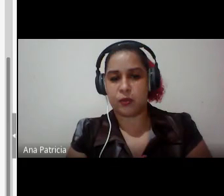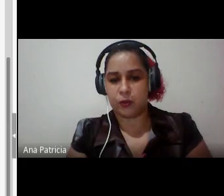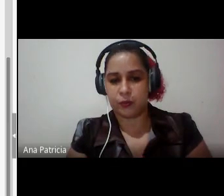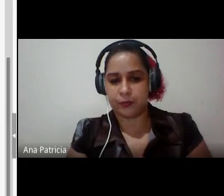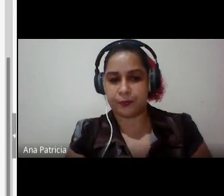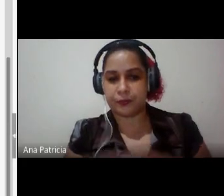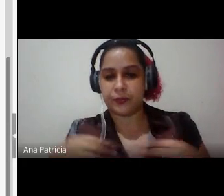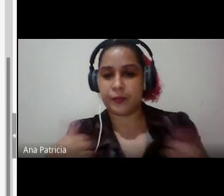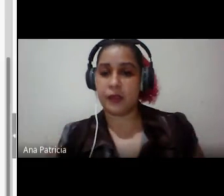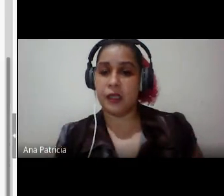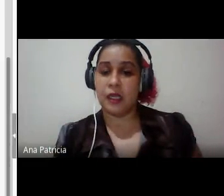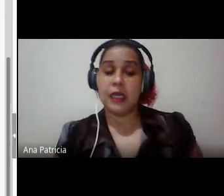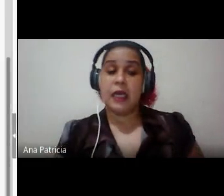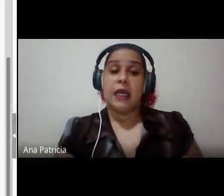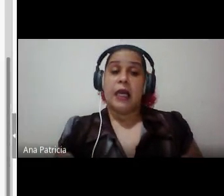certo.